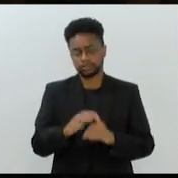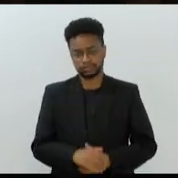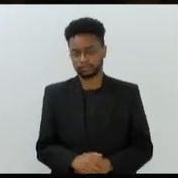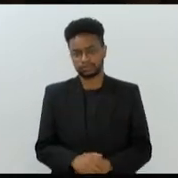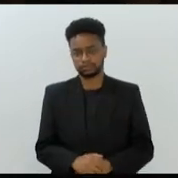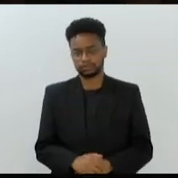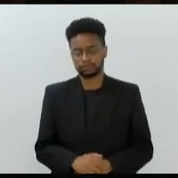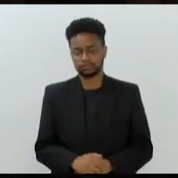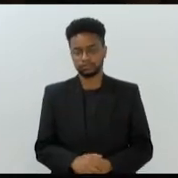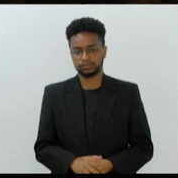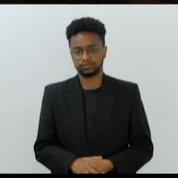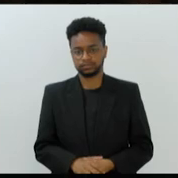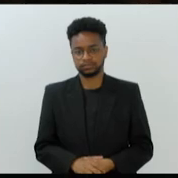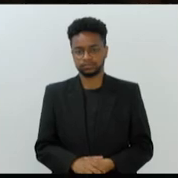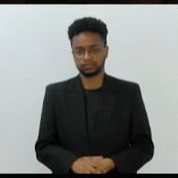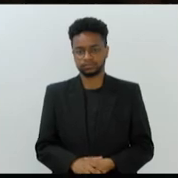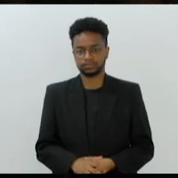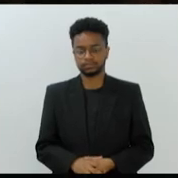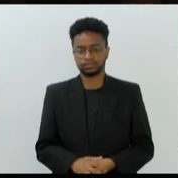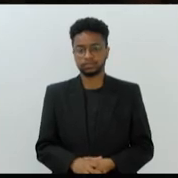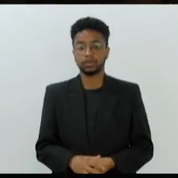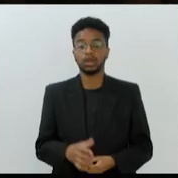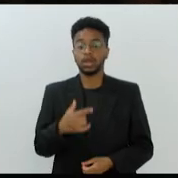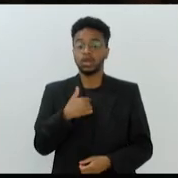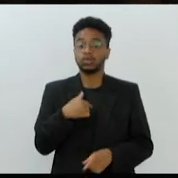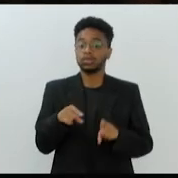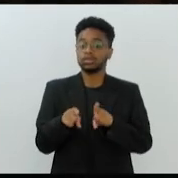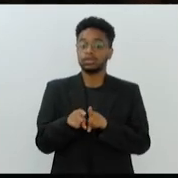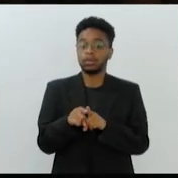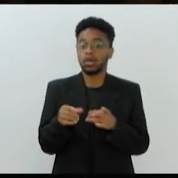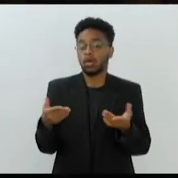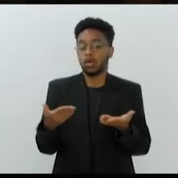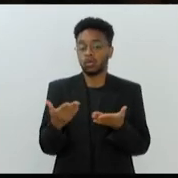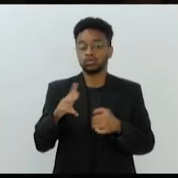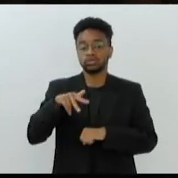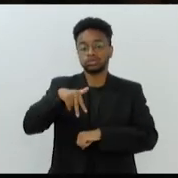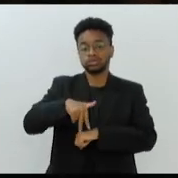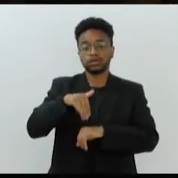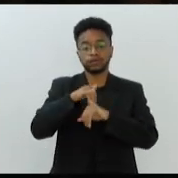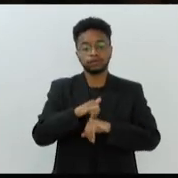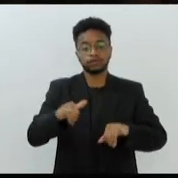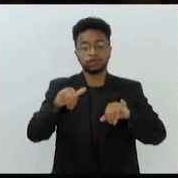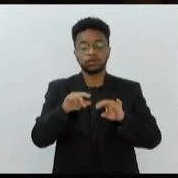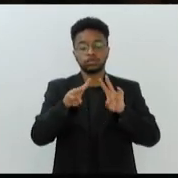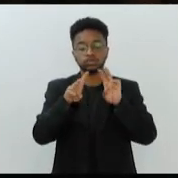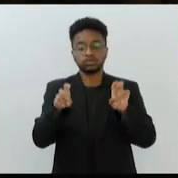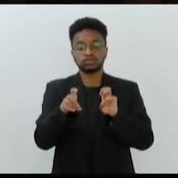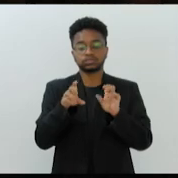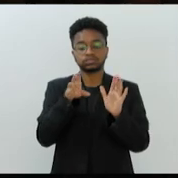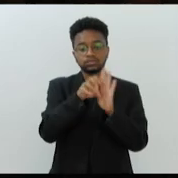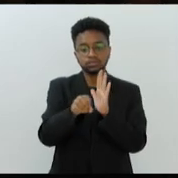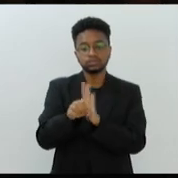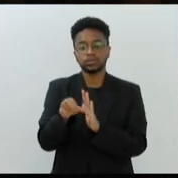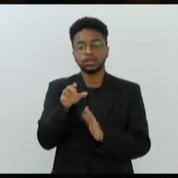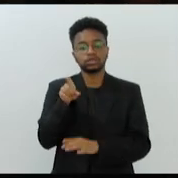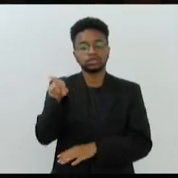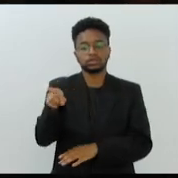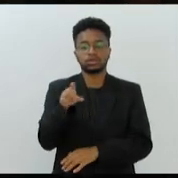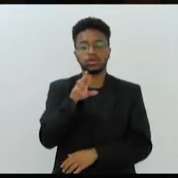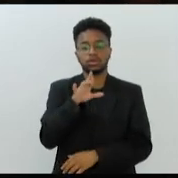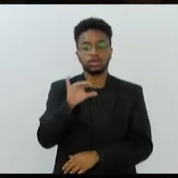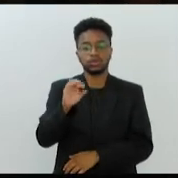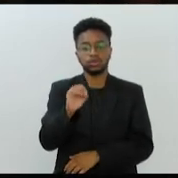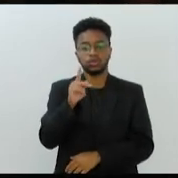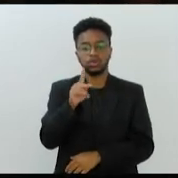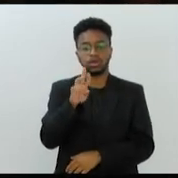condições. Mas eu também venho à tribuna hoje para falar do rombo no Rio Previdência que o governador Cláudio Castro está